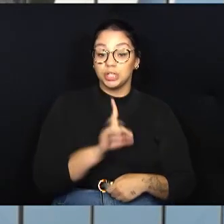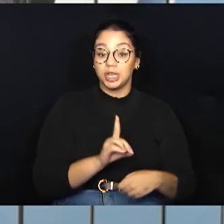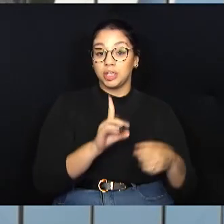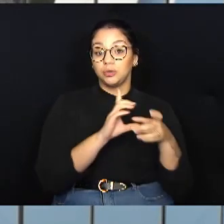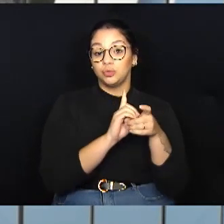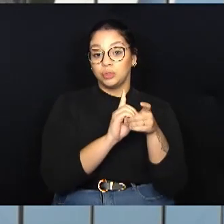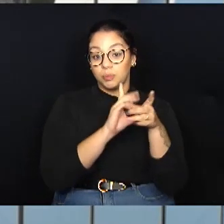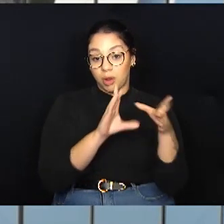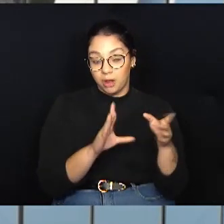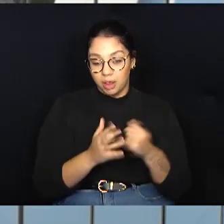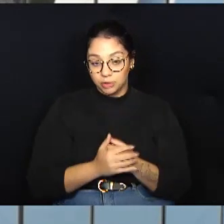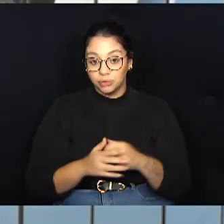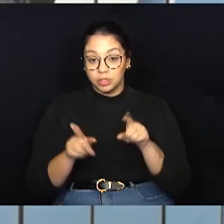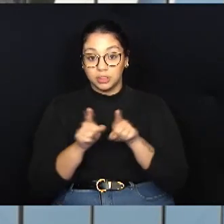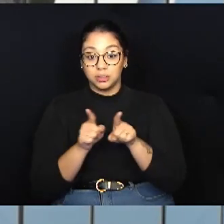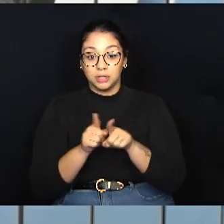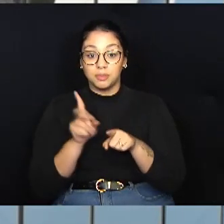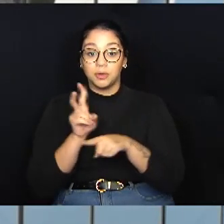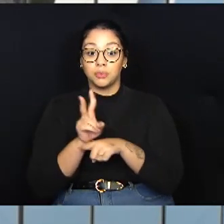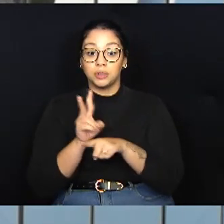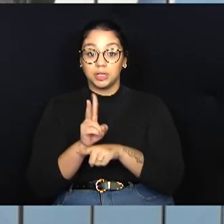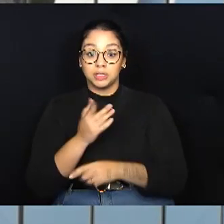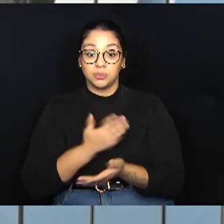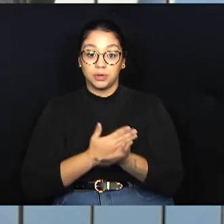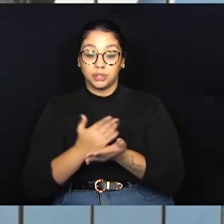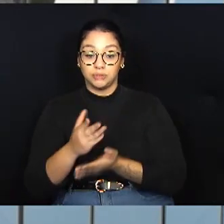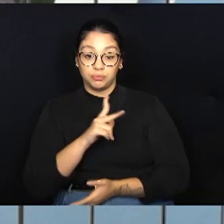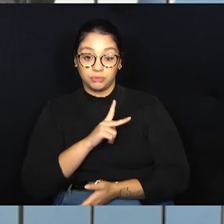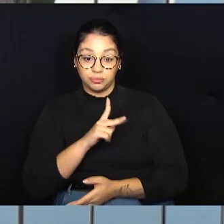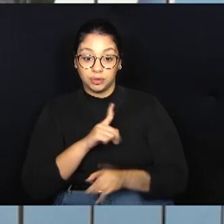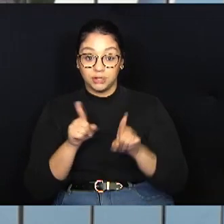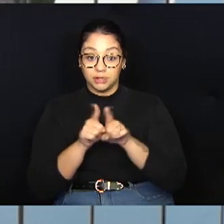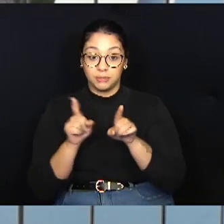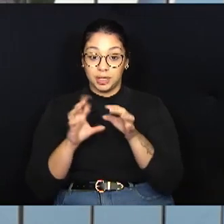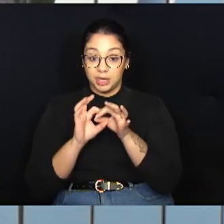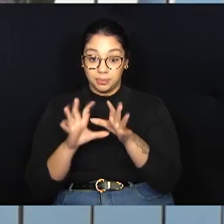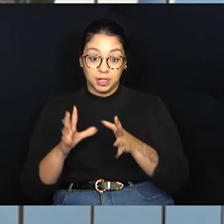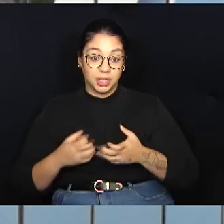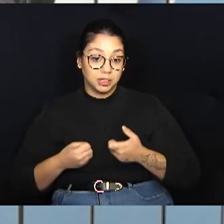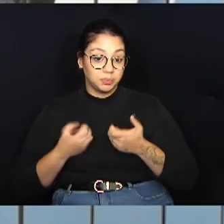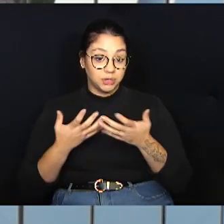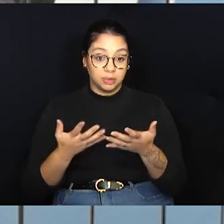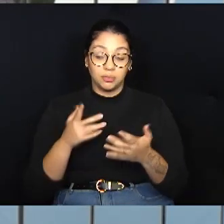a proteção à iniciativa privada, a liberdade de expressão. São